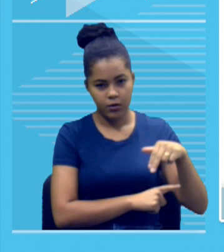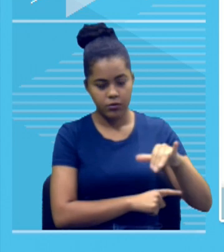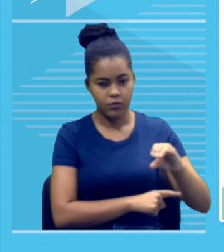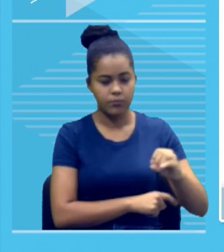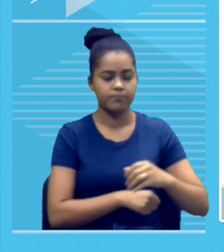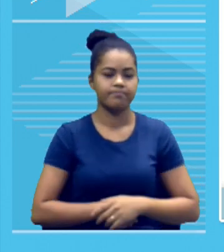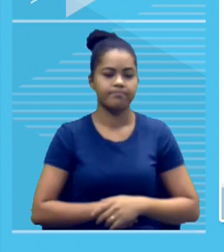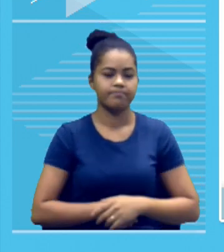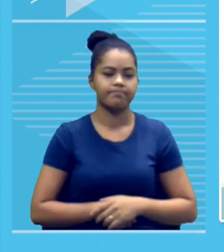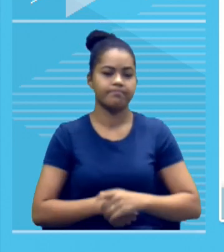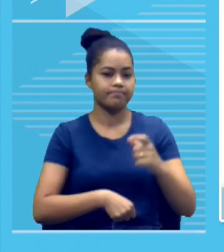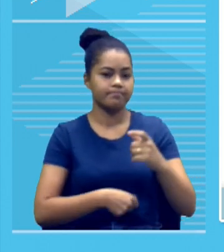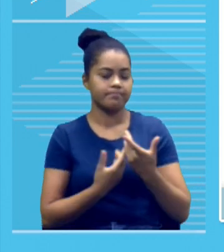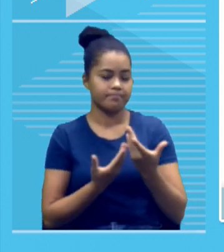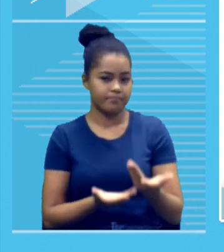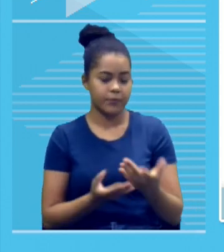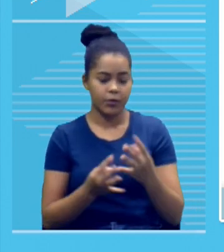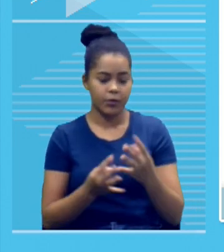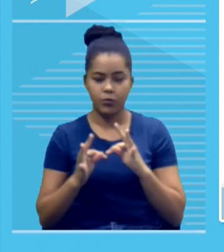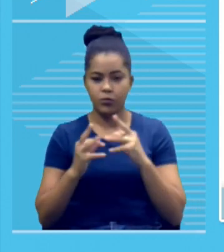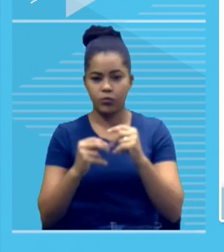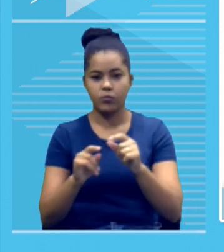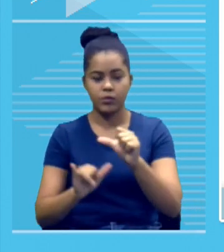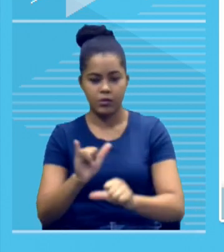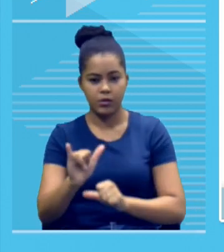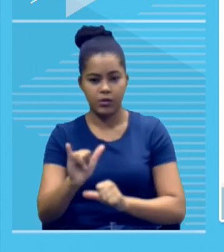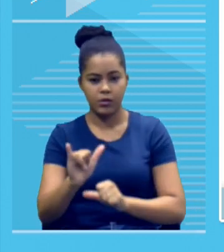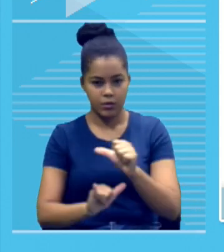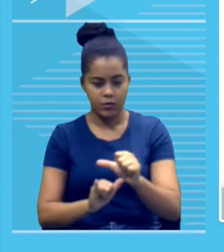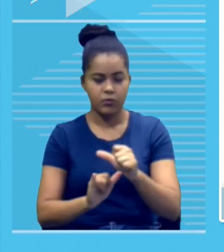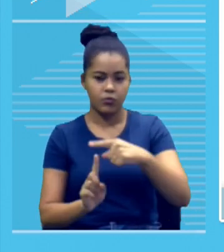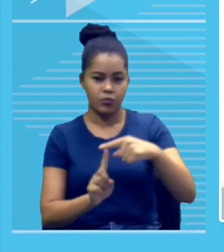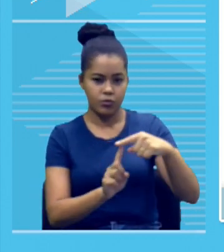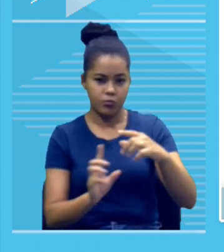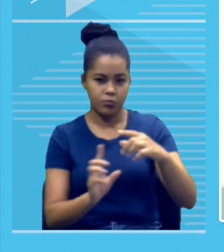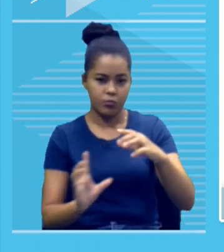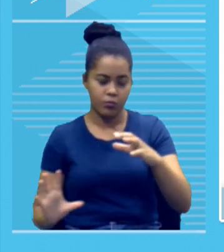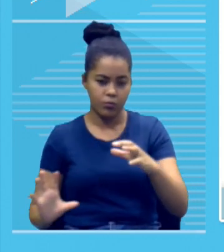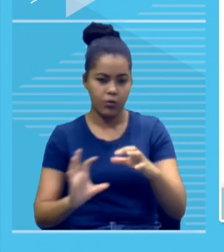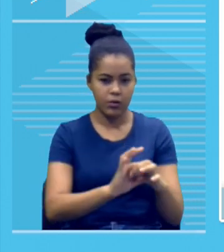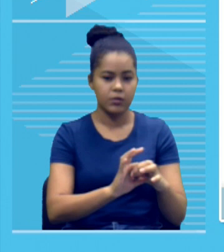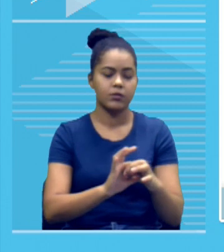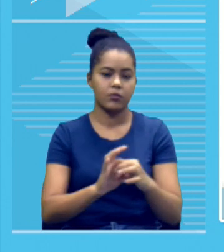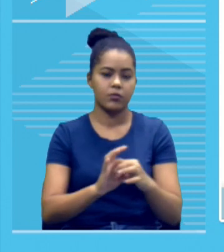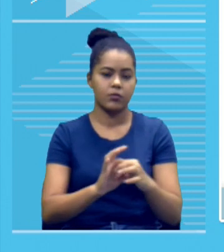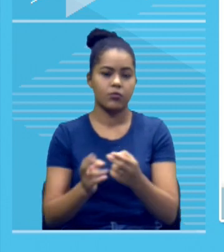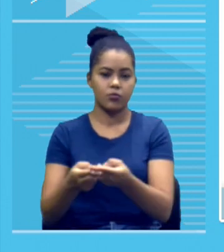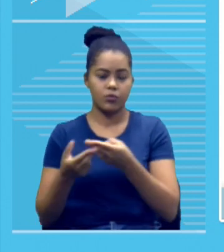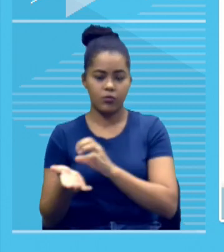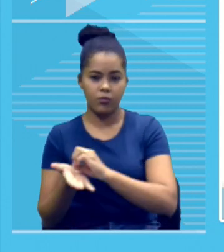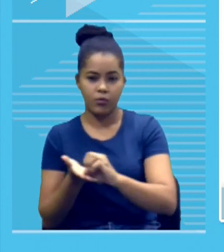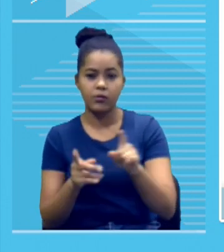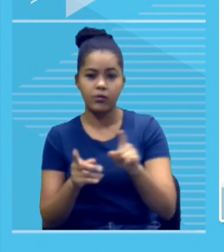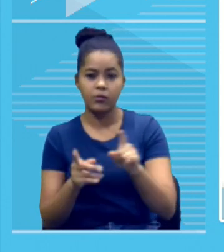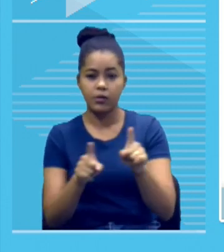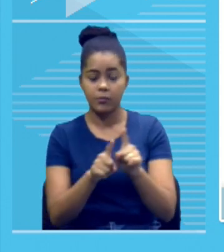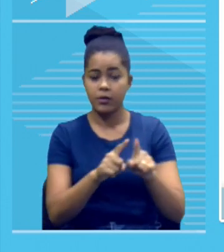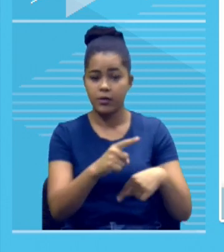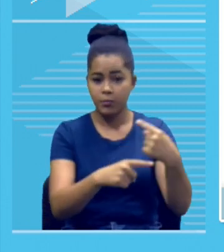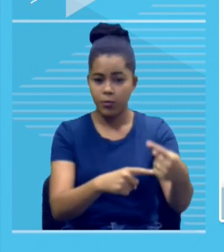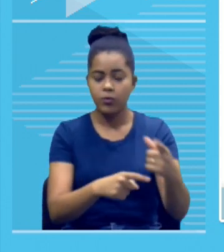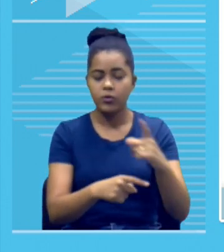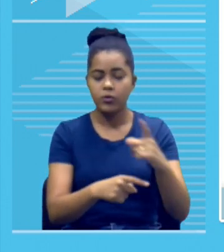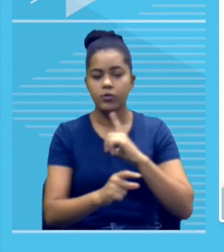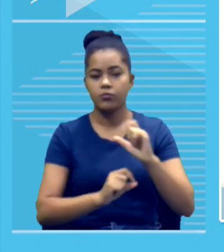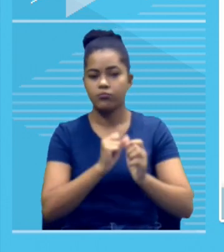Vamos colocar todas as reações de adição em compostos orgânicos. E vamos fazer questões. Em